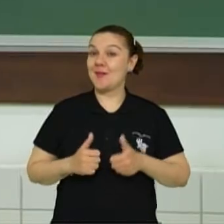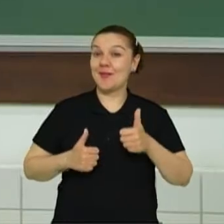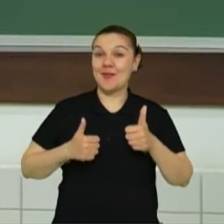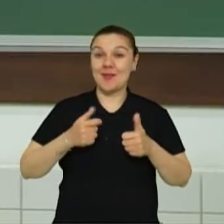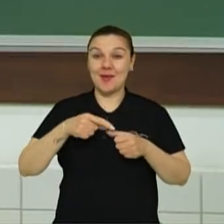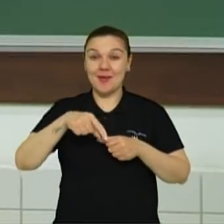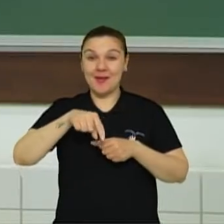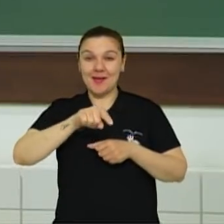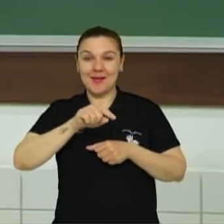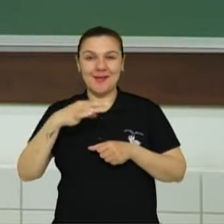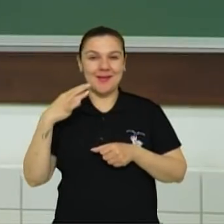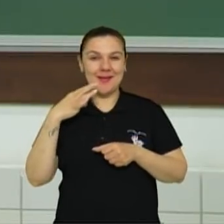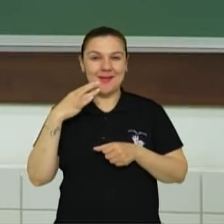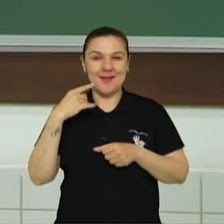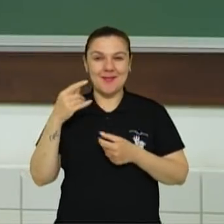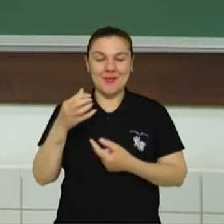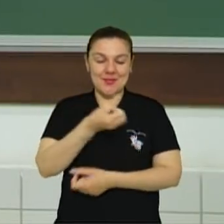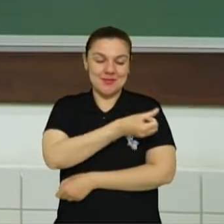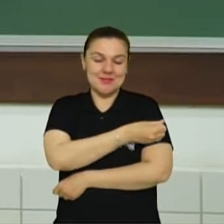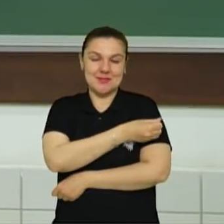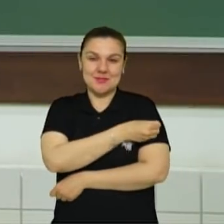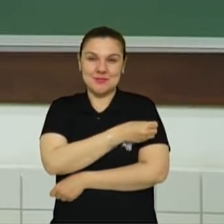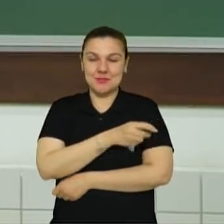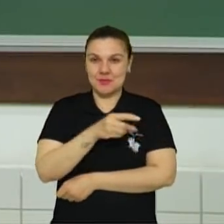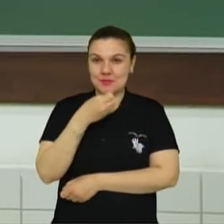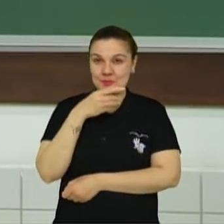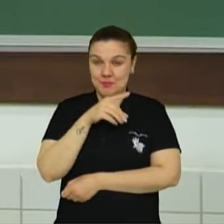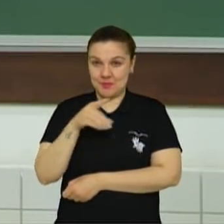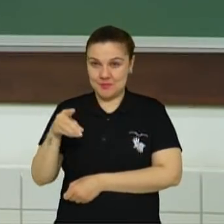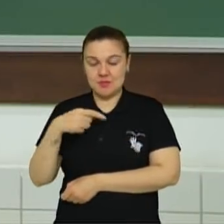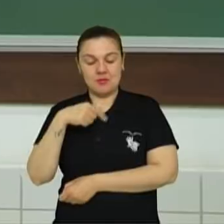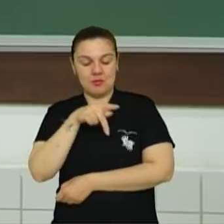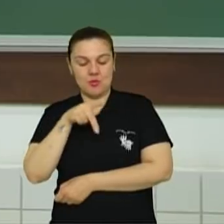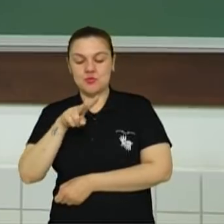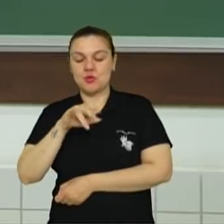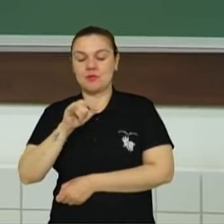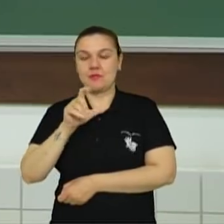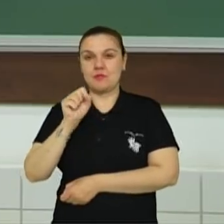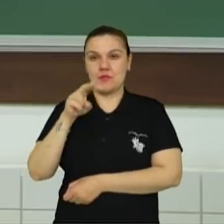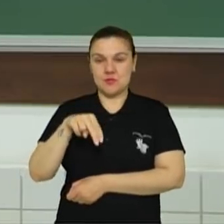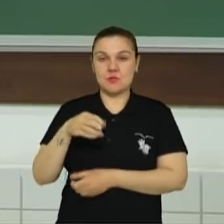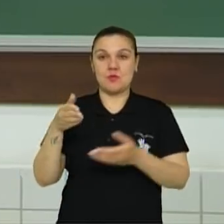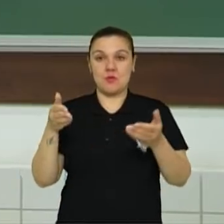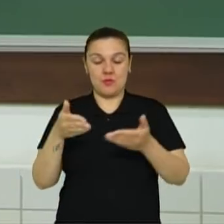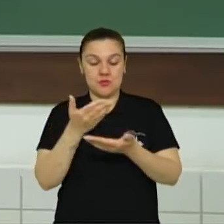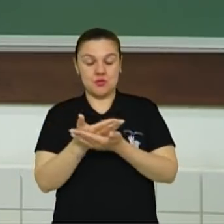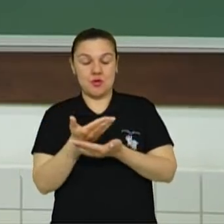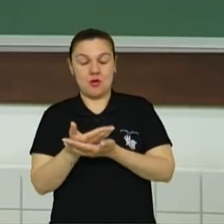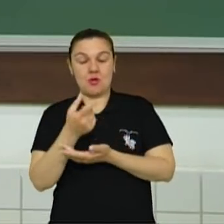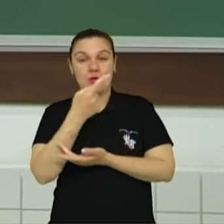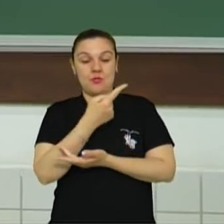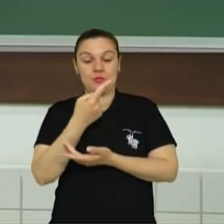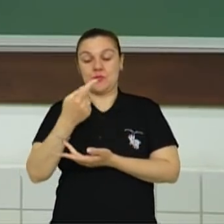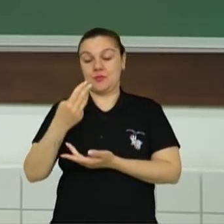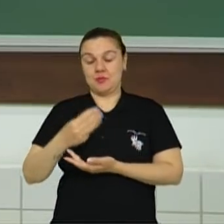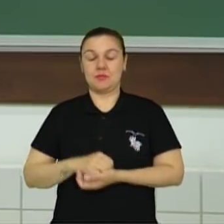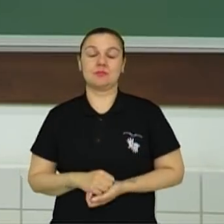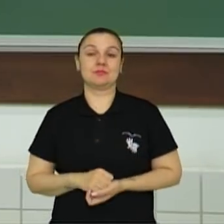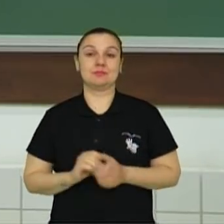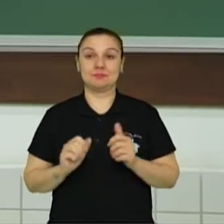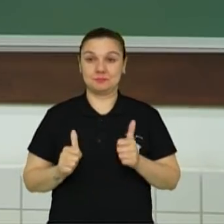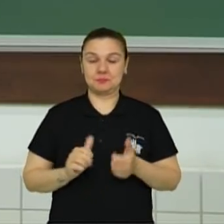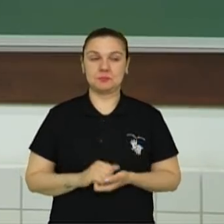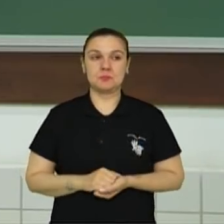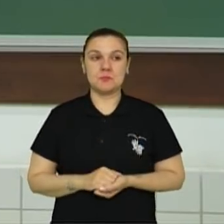Fala, galerinha esperta do sexto ano, tudo bem com vocês? Eu sou o professor Wilson, esta é a aula número 113,